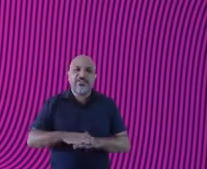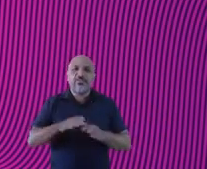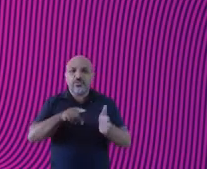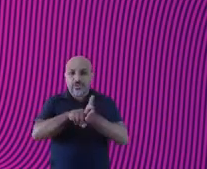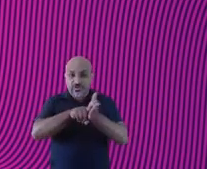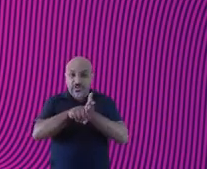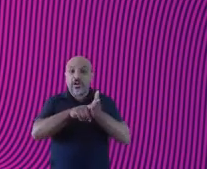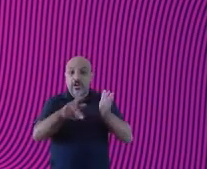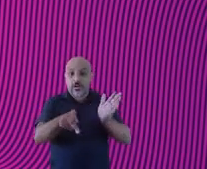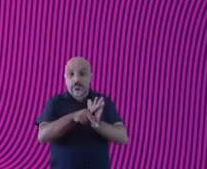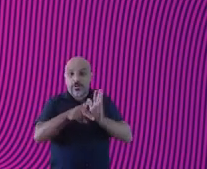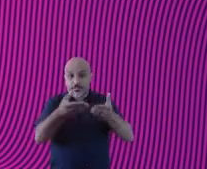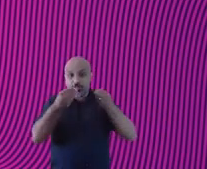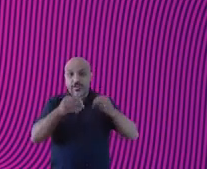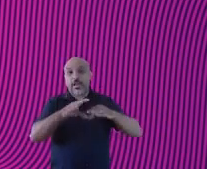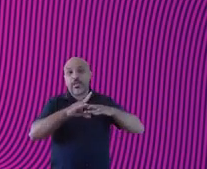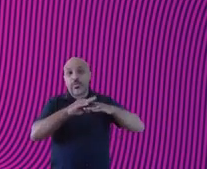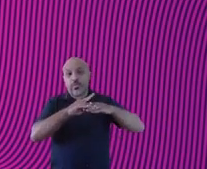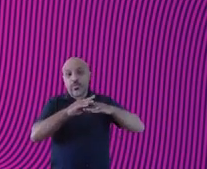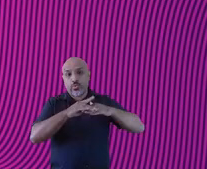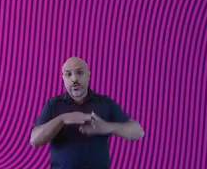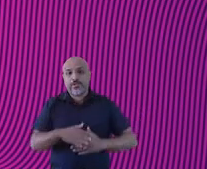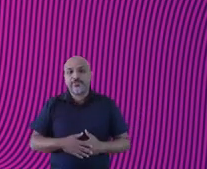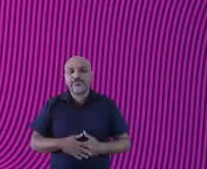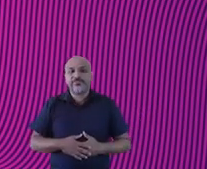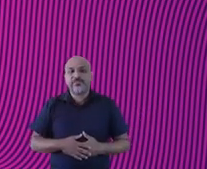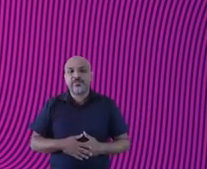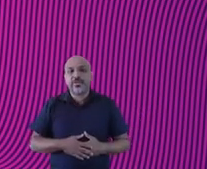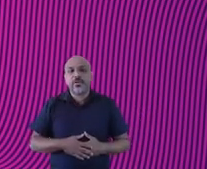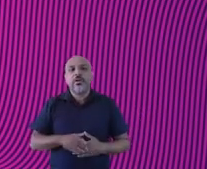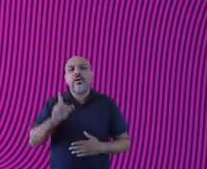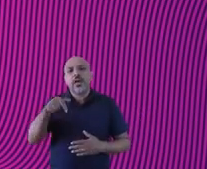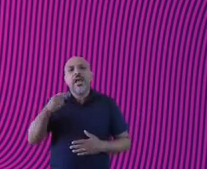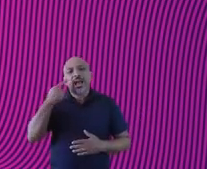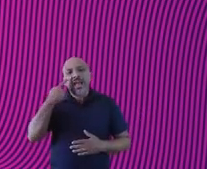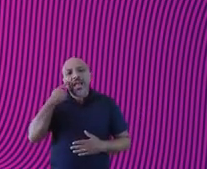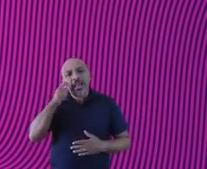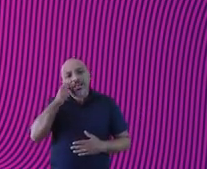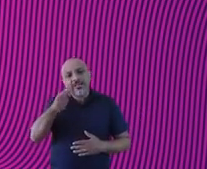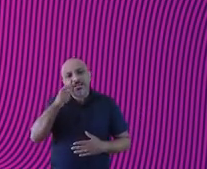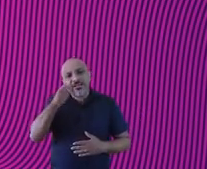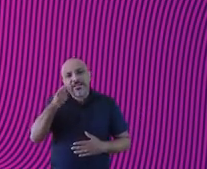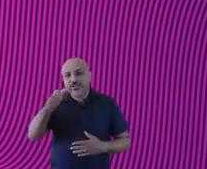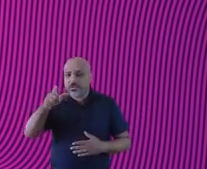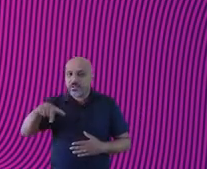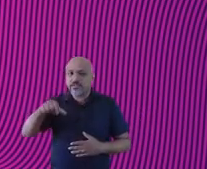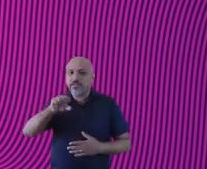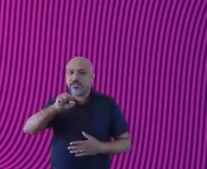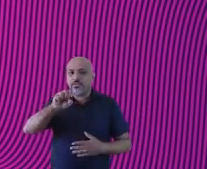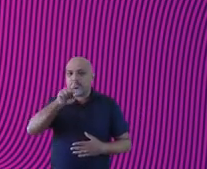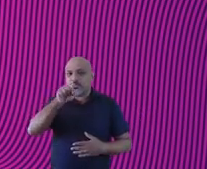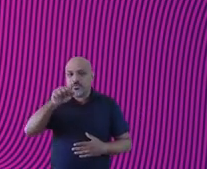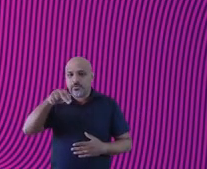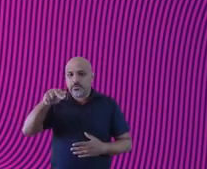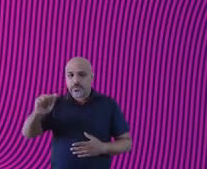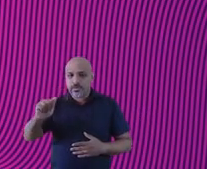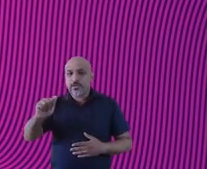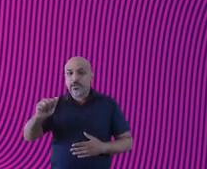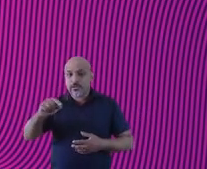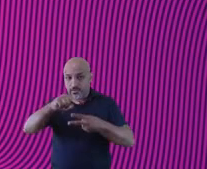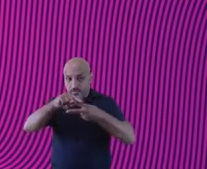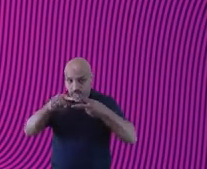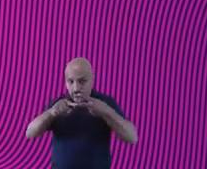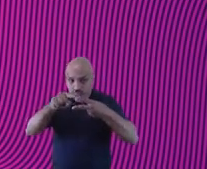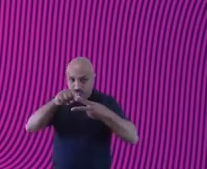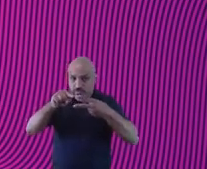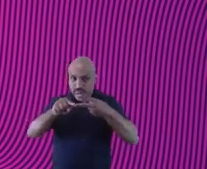doença. E o que é interessante aqui no caso da Suzana, tem duas questões aqui,